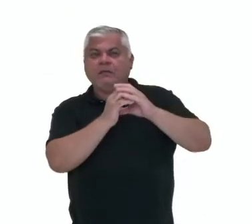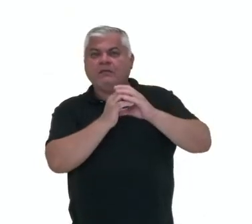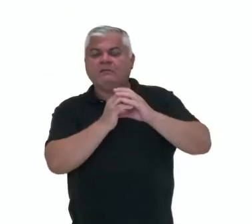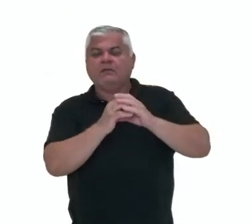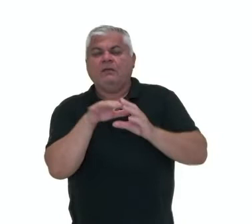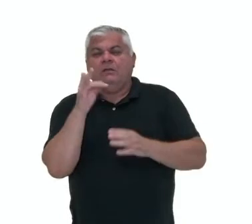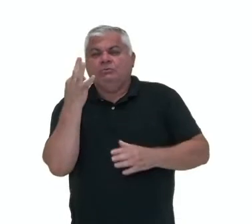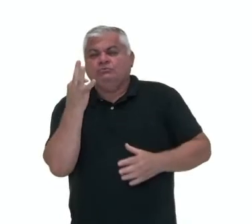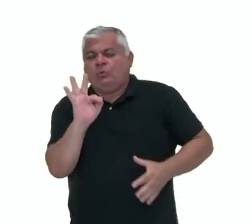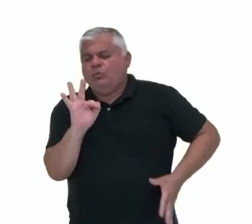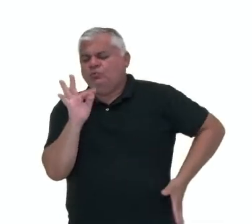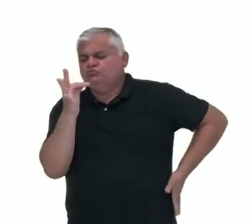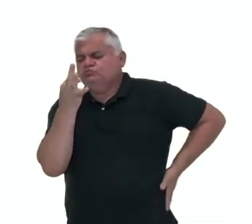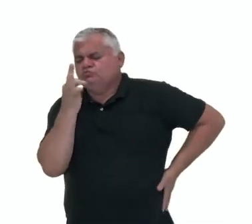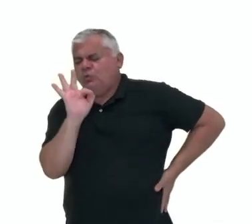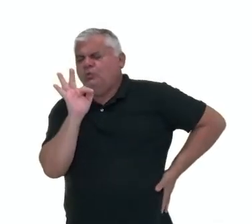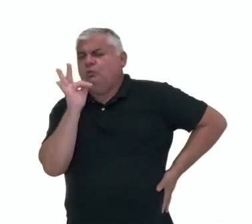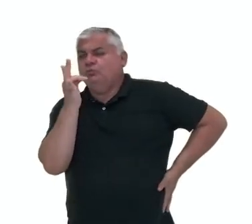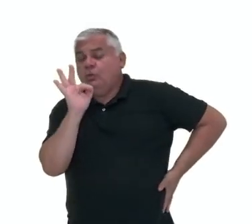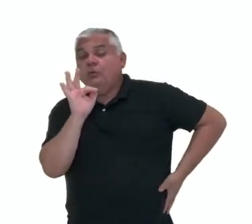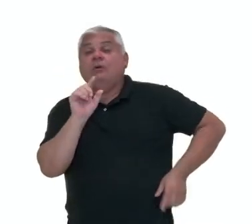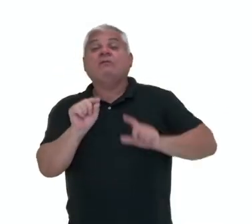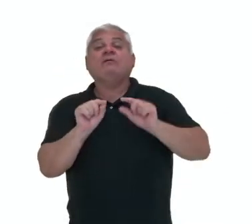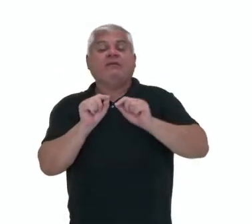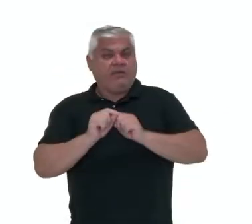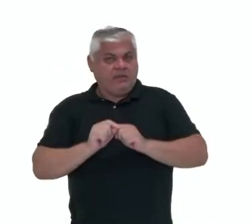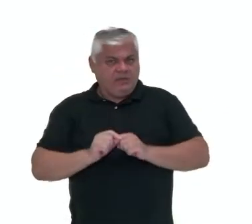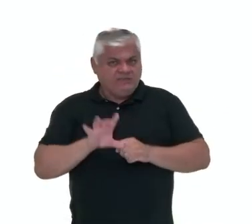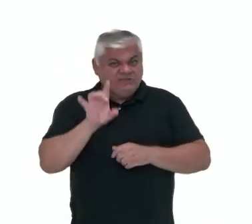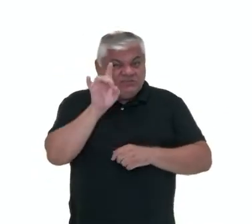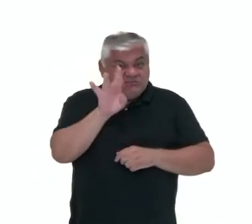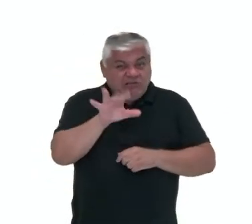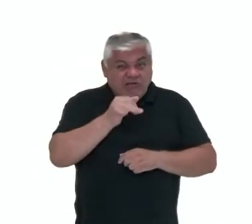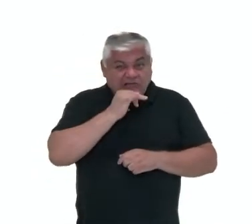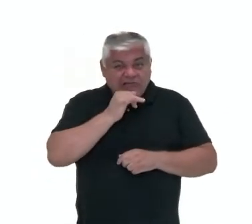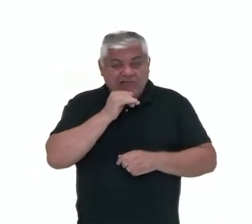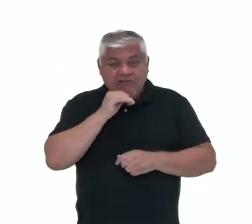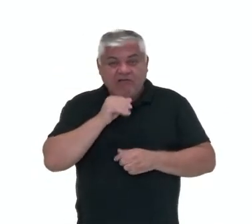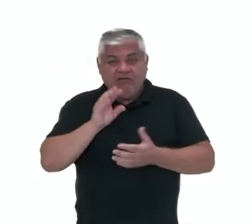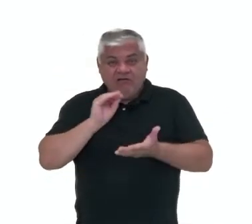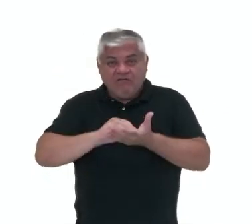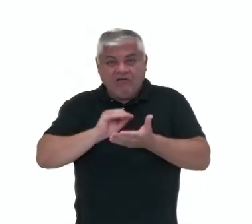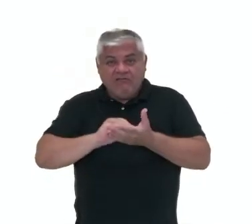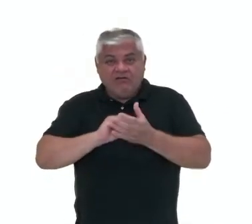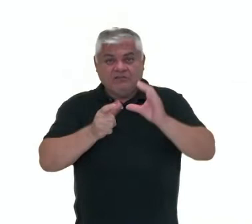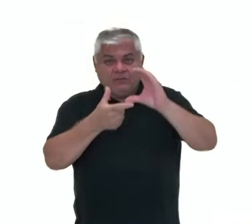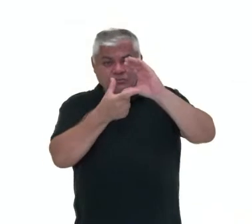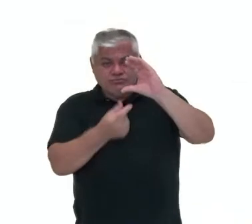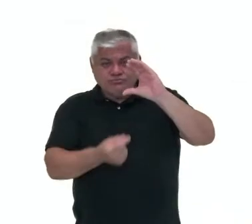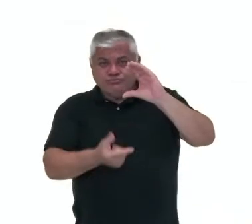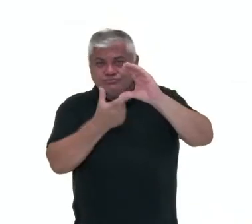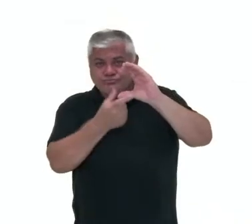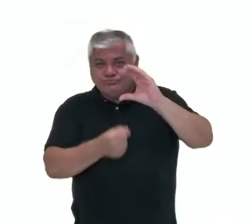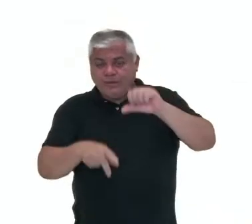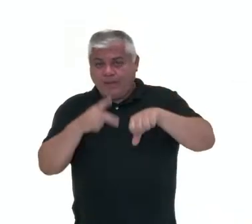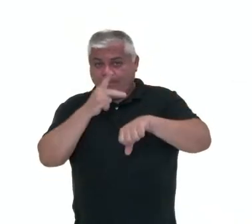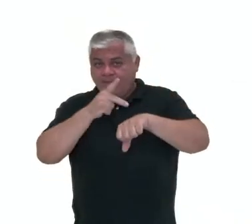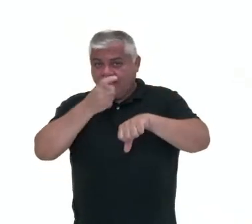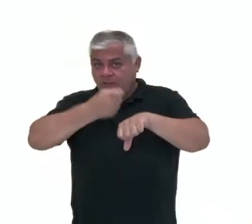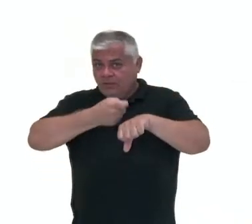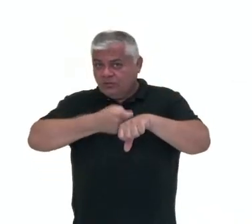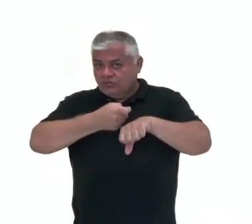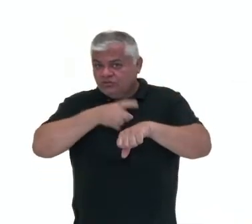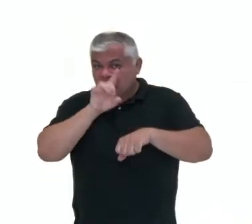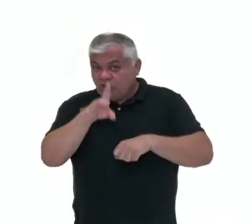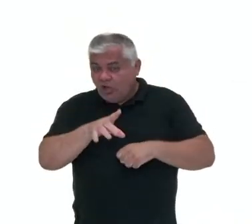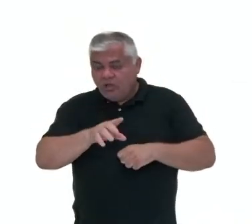professora falou? Em alguns casos, não é só a questão da produção ali do cálculo renal. A produção do